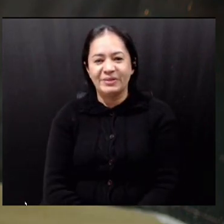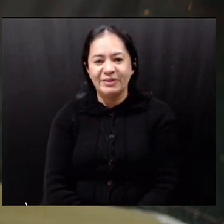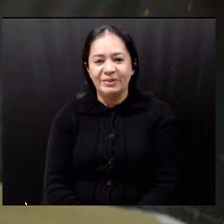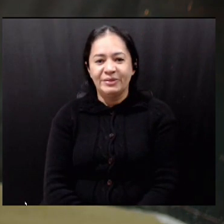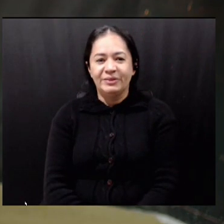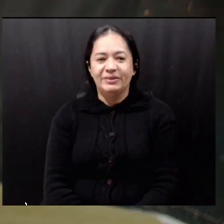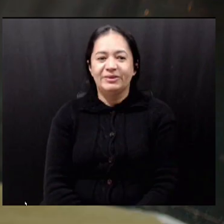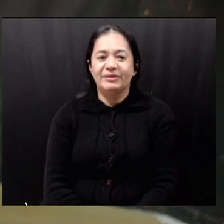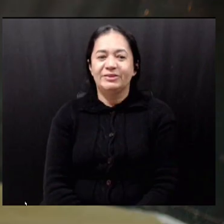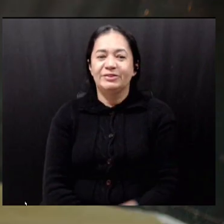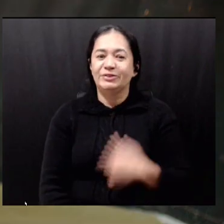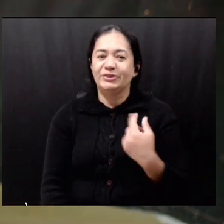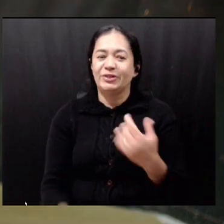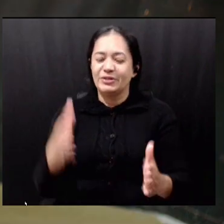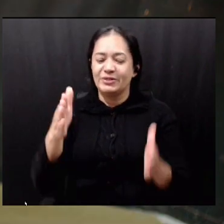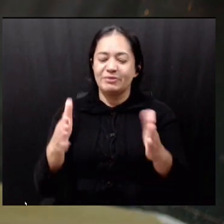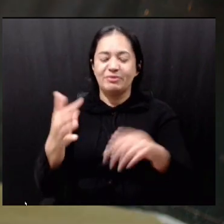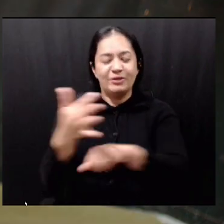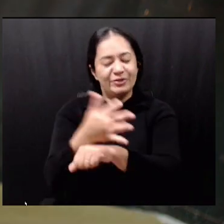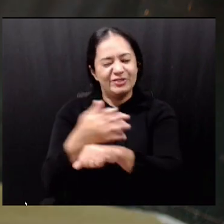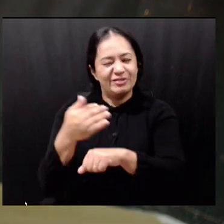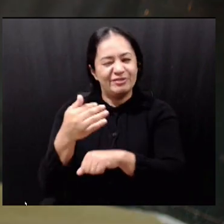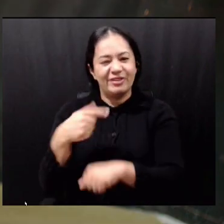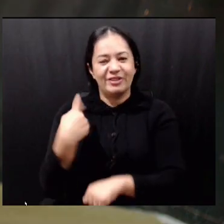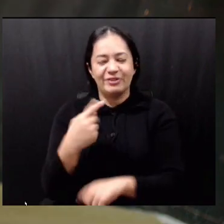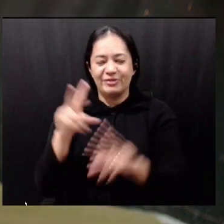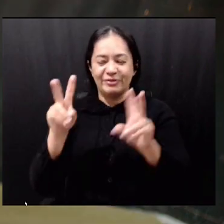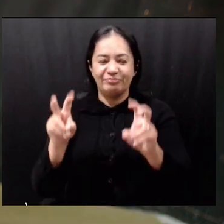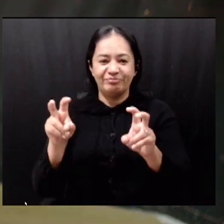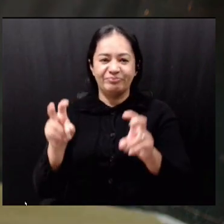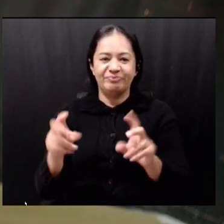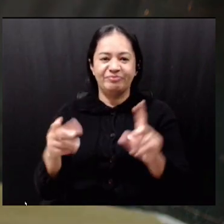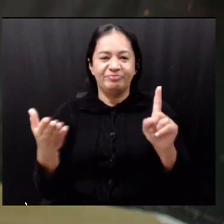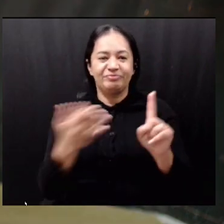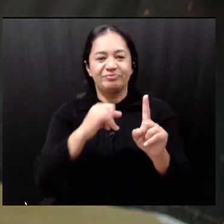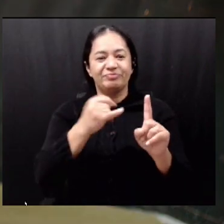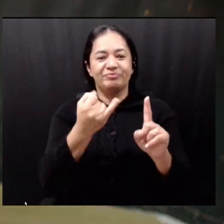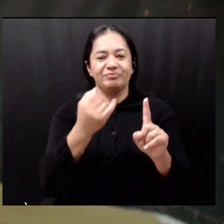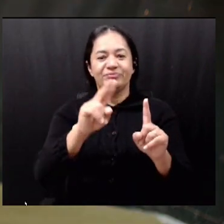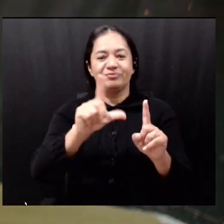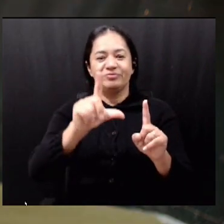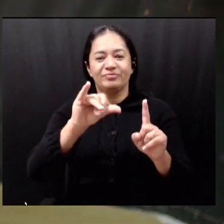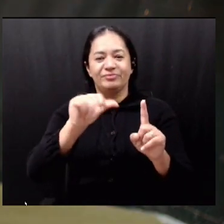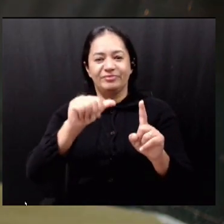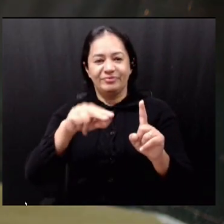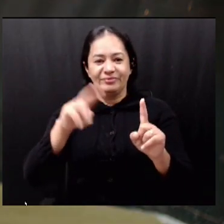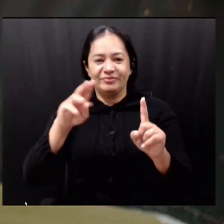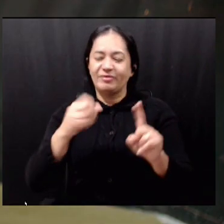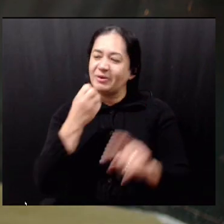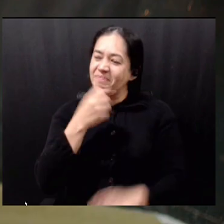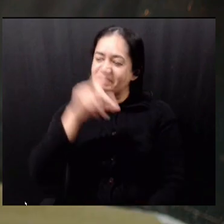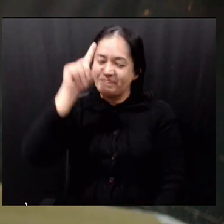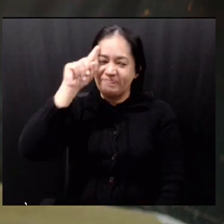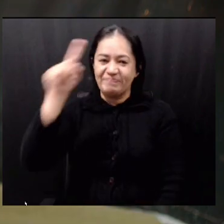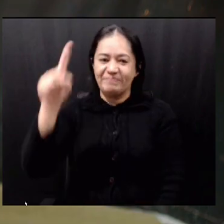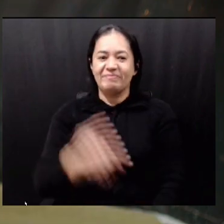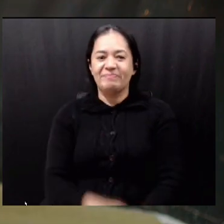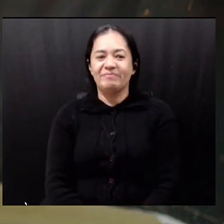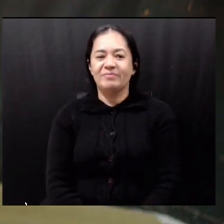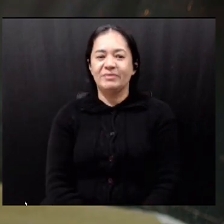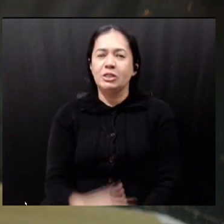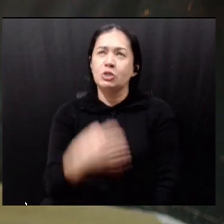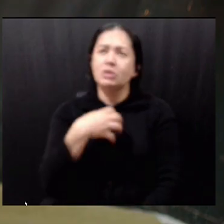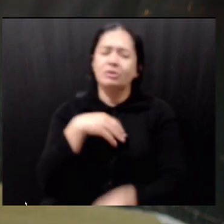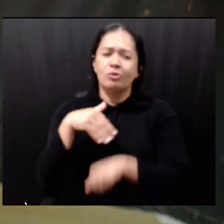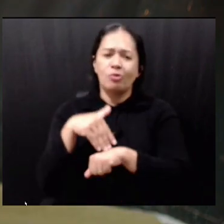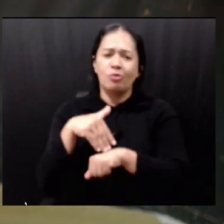das férias das nossas crianças. A Juliana do Jardim Chapadão, oi Ju, tudo bem? Bom dia. Sinto culpa por não brincar com meu filho